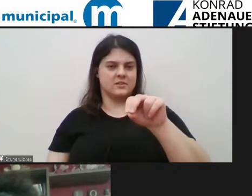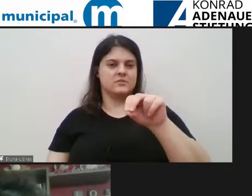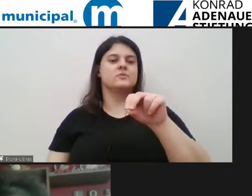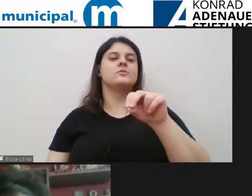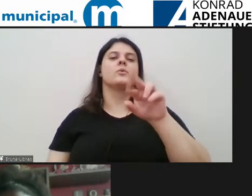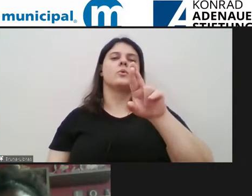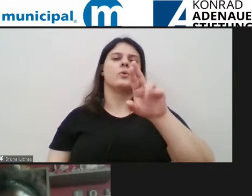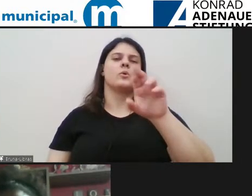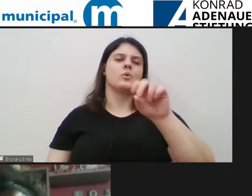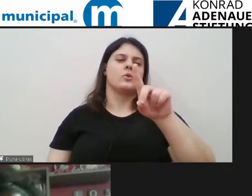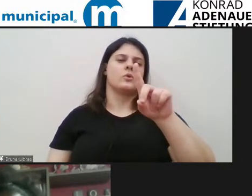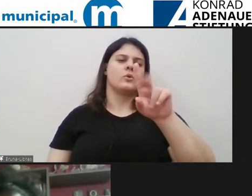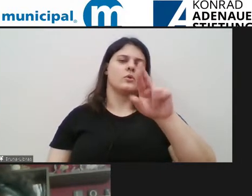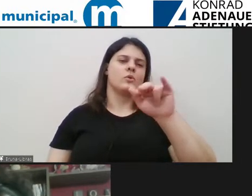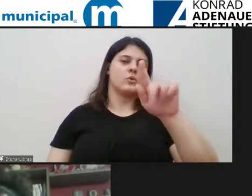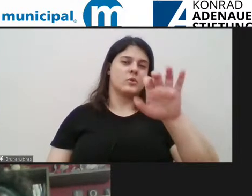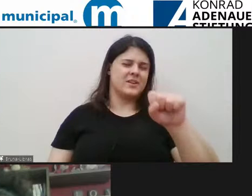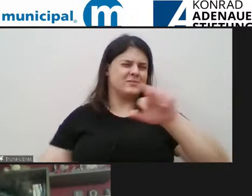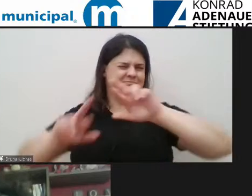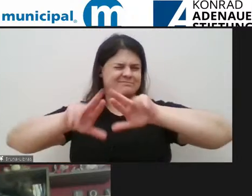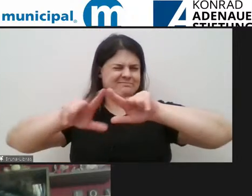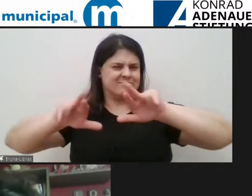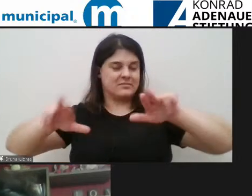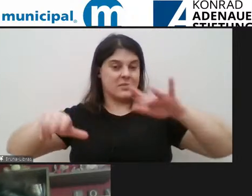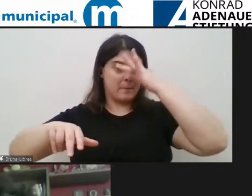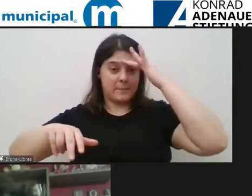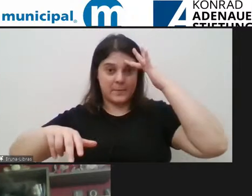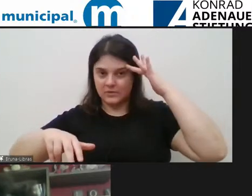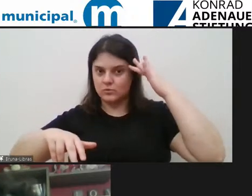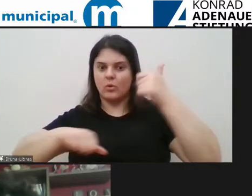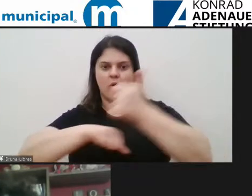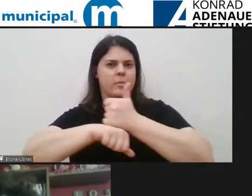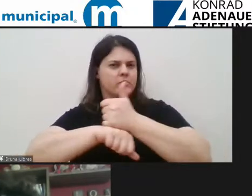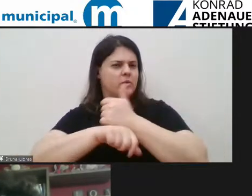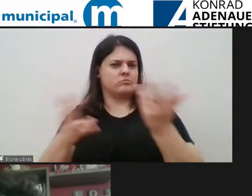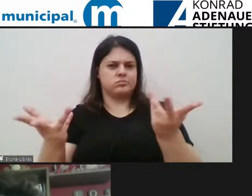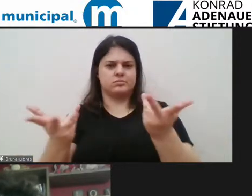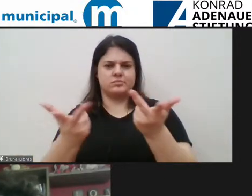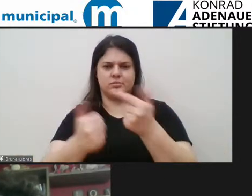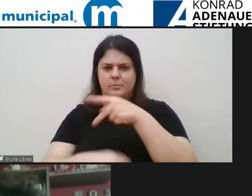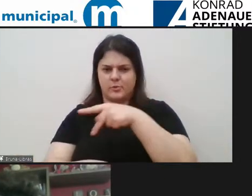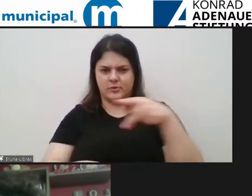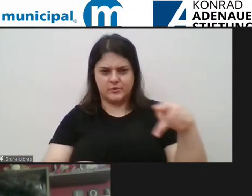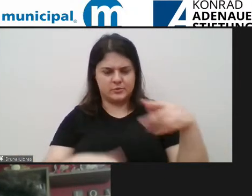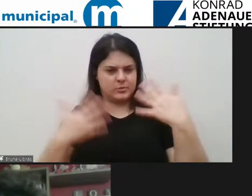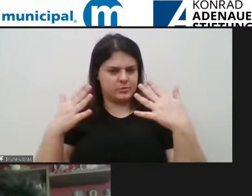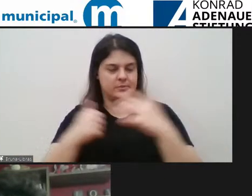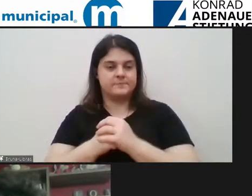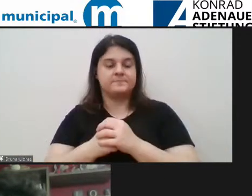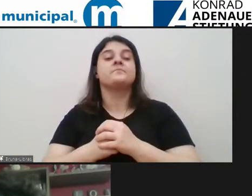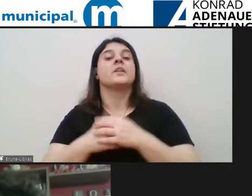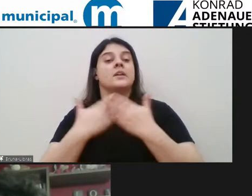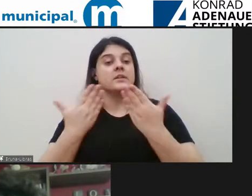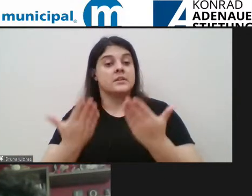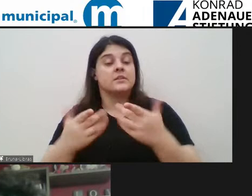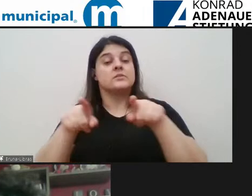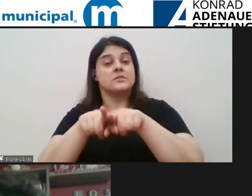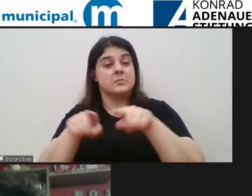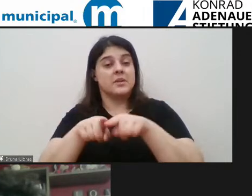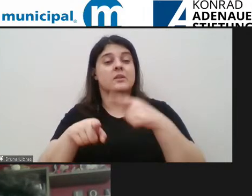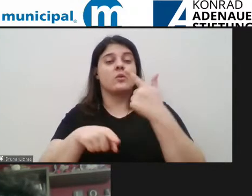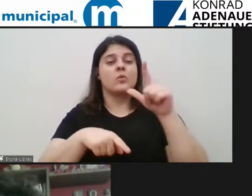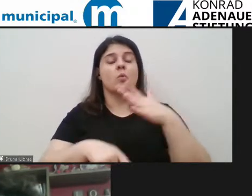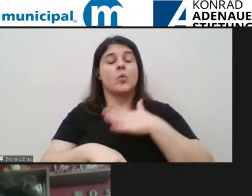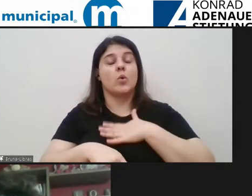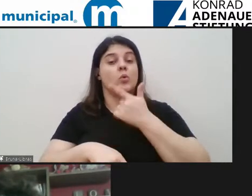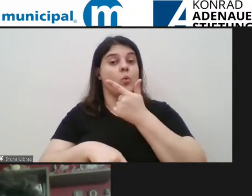Rodrigues para mãe e professor da fesp enfim eu sou pessoas gabarita disse mas aí também escrevem nessa coletânea mas fora essa eu